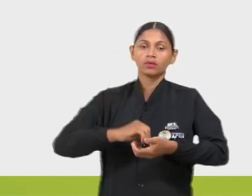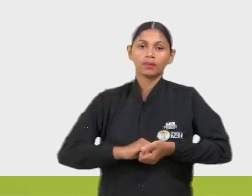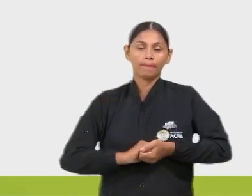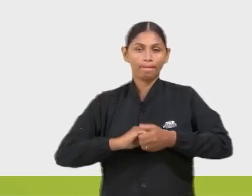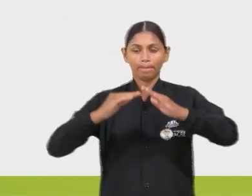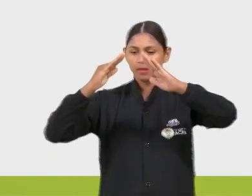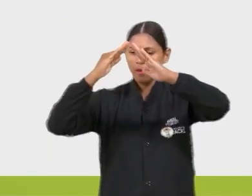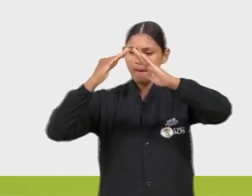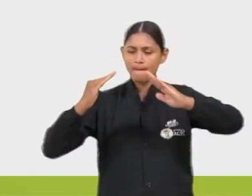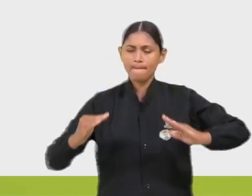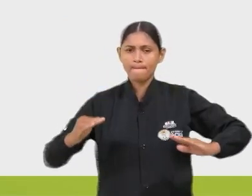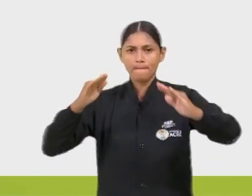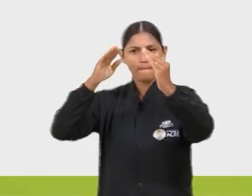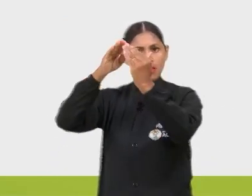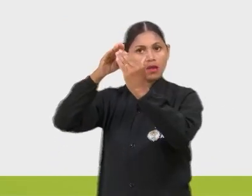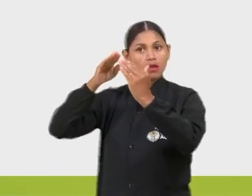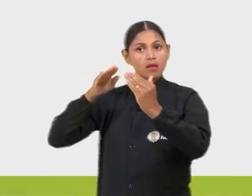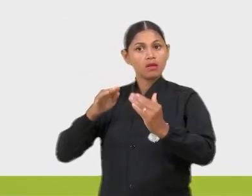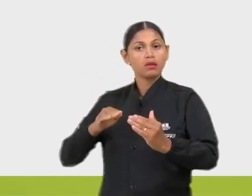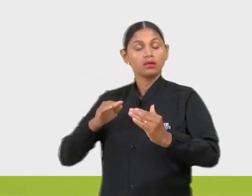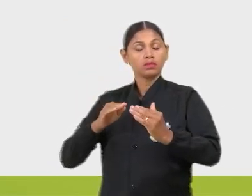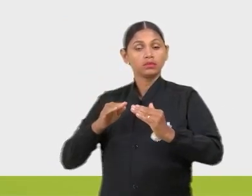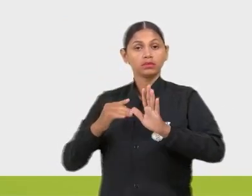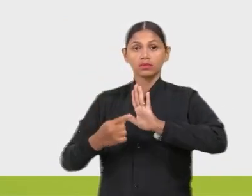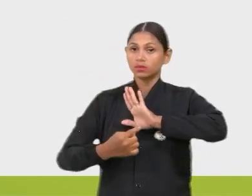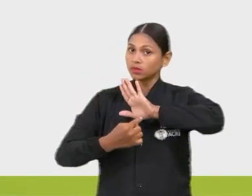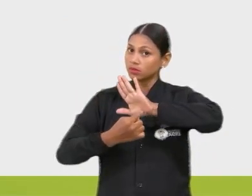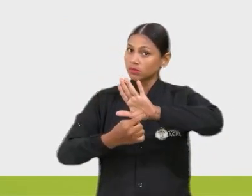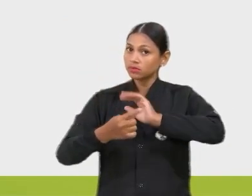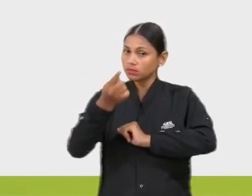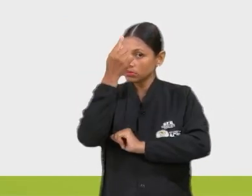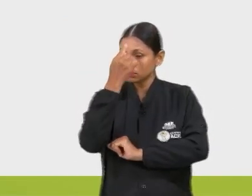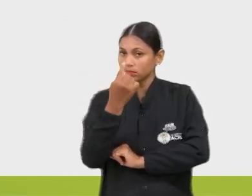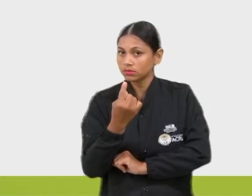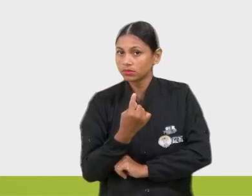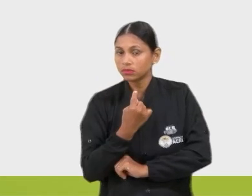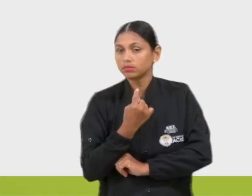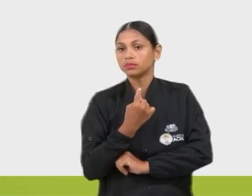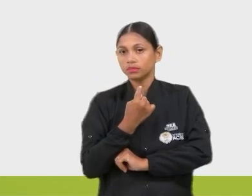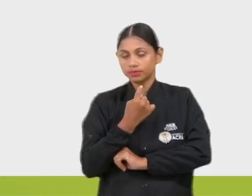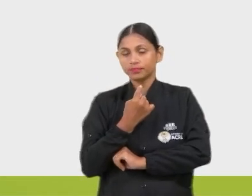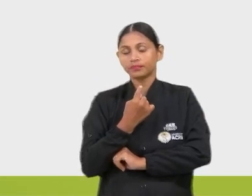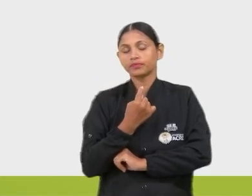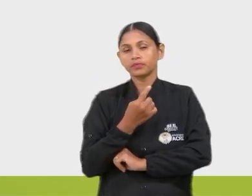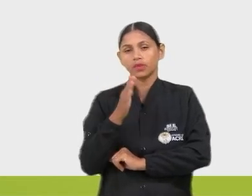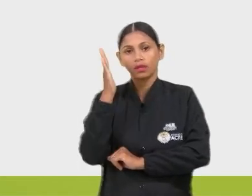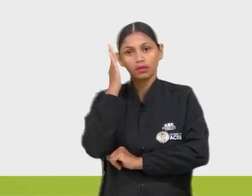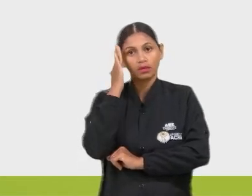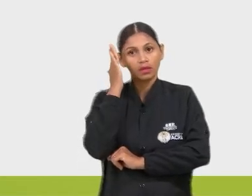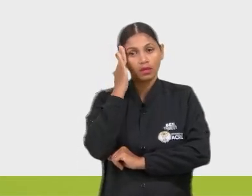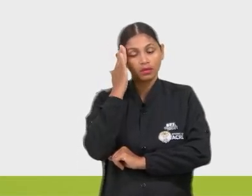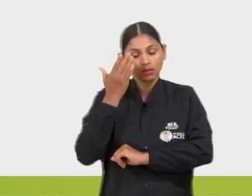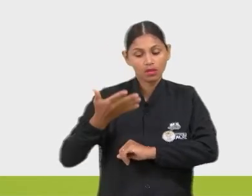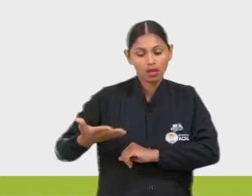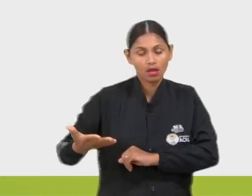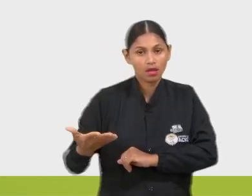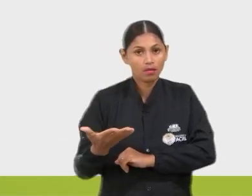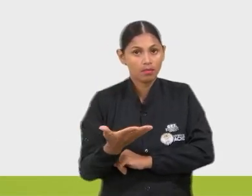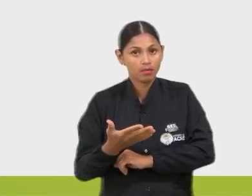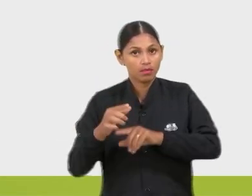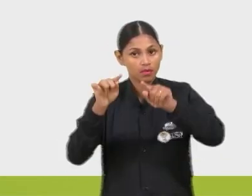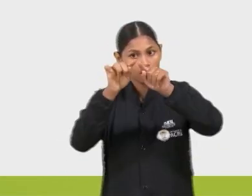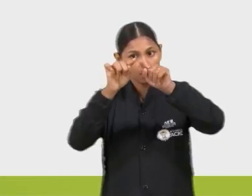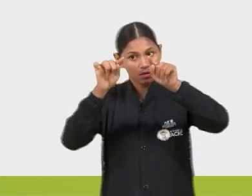concreto maciço, como mostra a figura. Sabendo que a aresta da base da pirâmide é 3, gente, a aresta da base da pirâmide é 3,